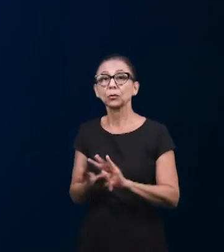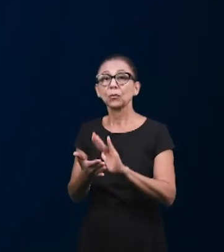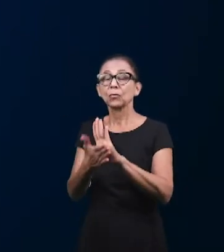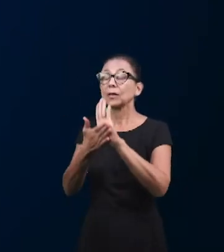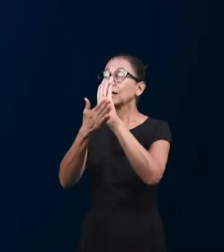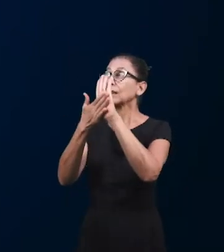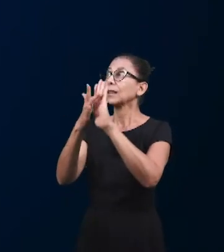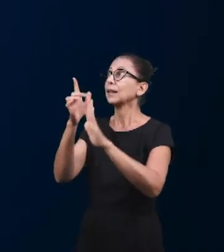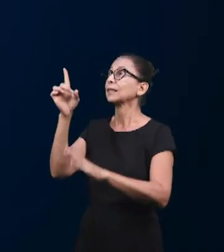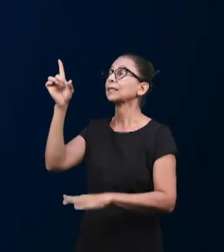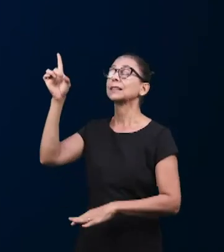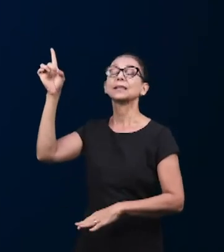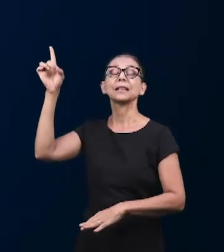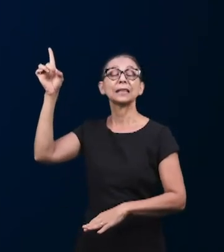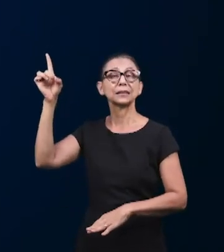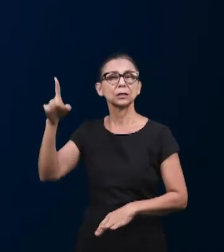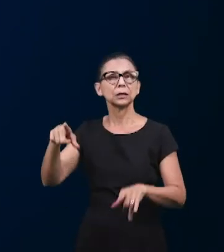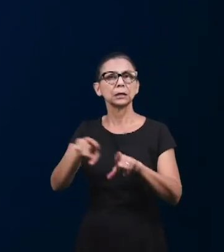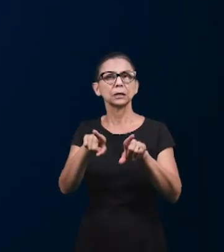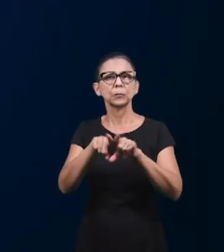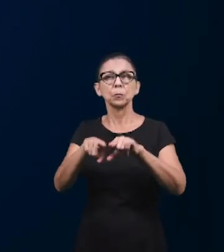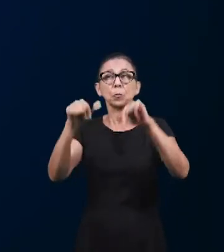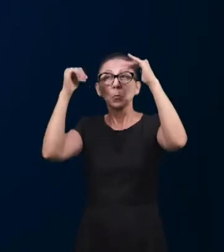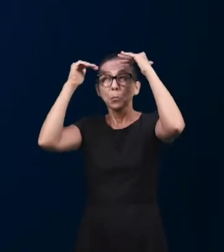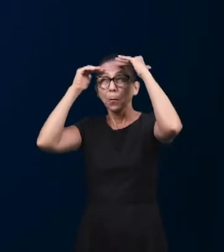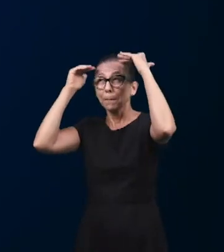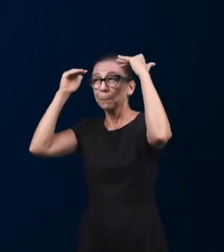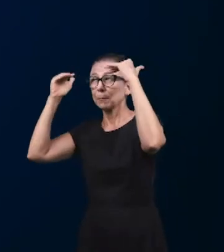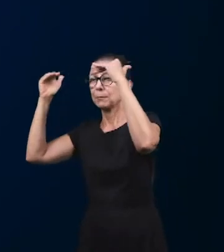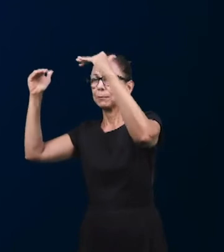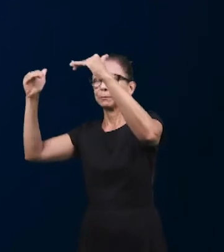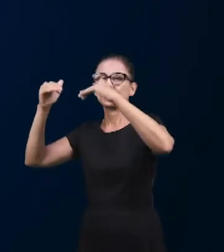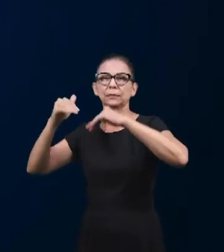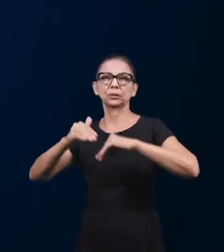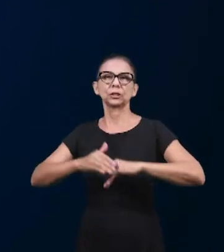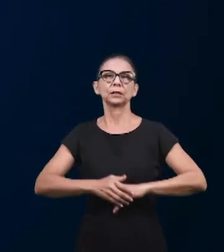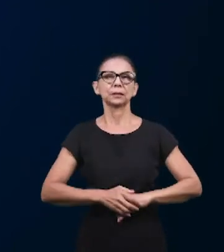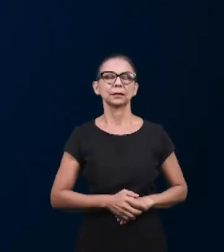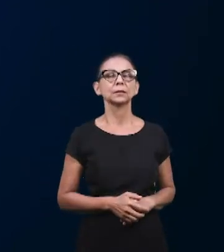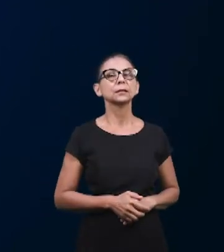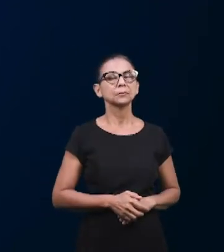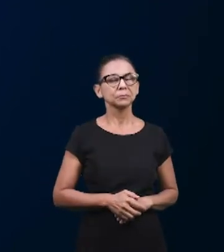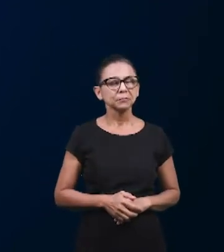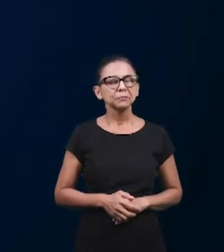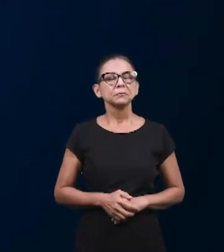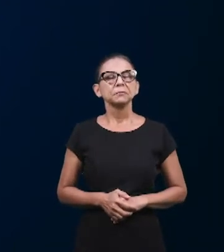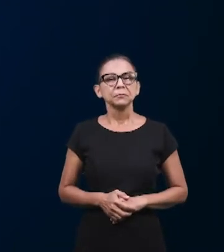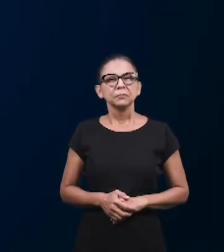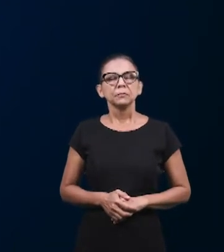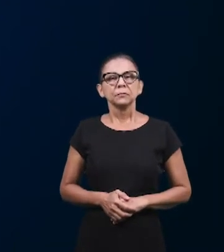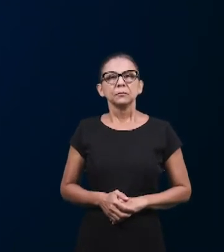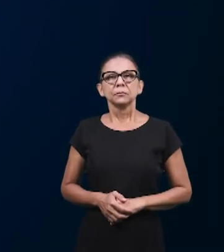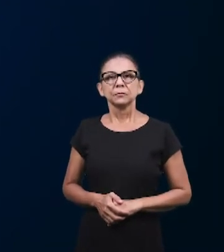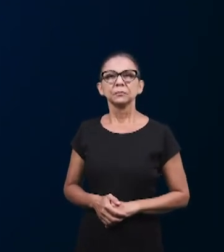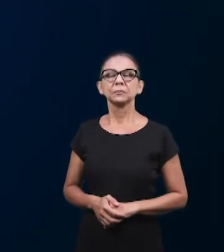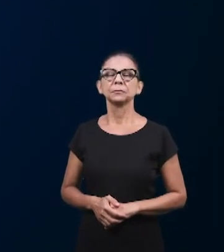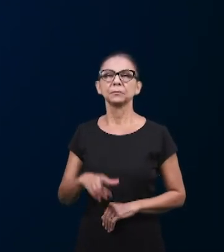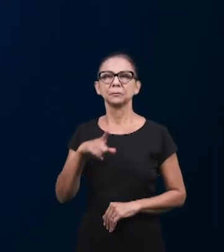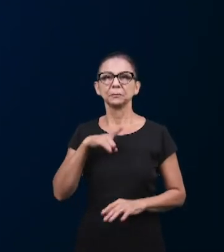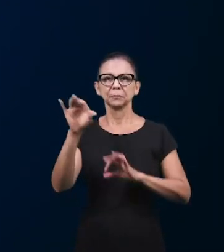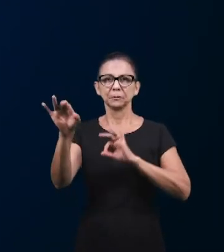dele. Em obediência, nós fomos separados, eleitos por Deus para sermos obedientes a